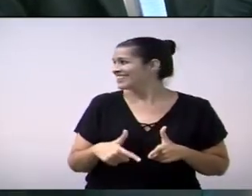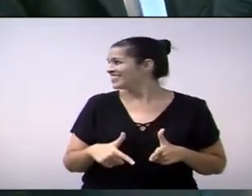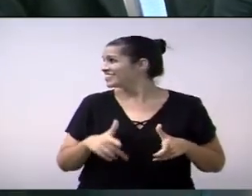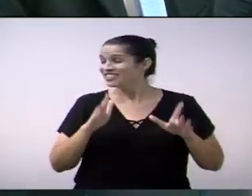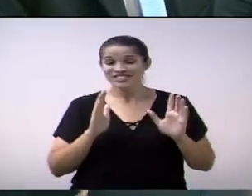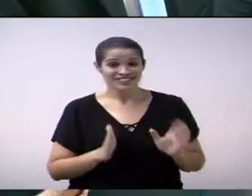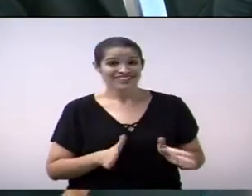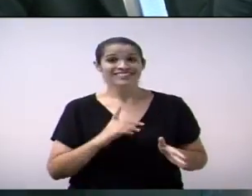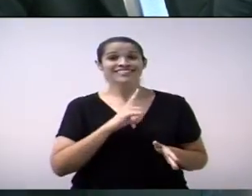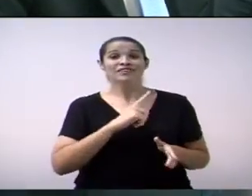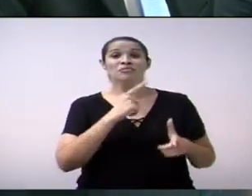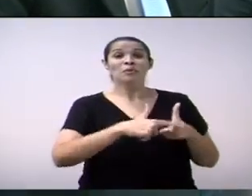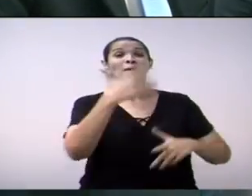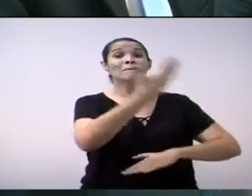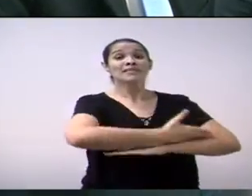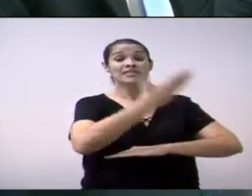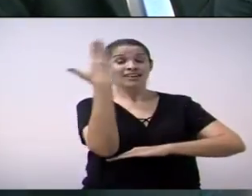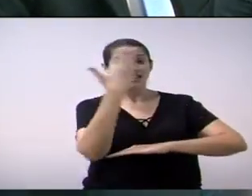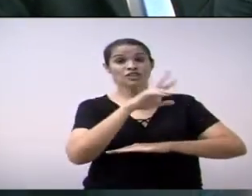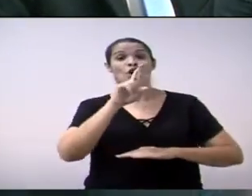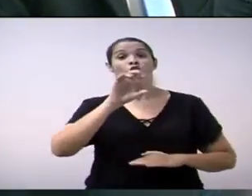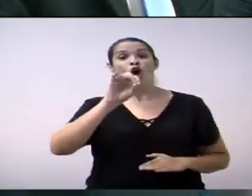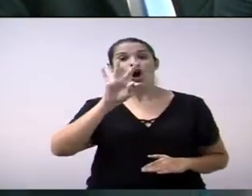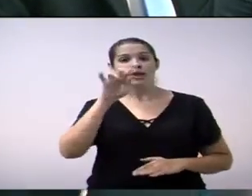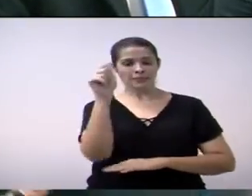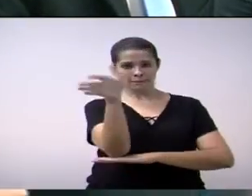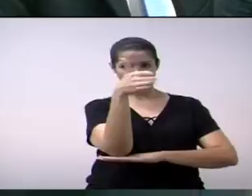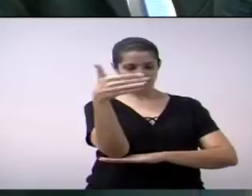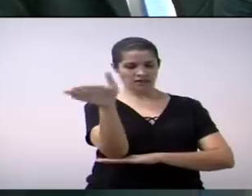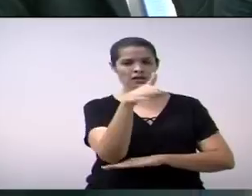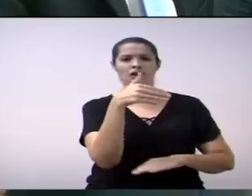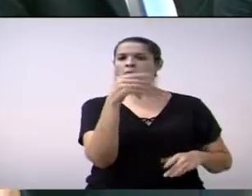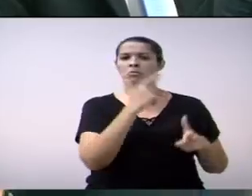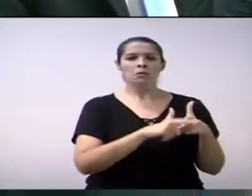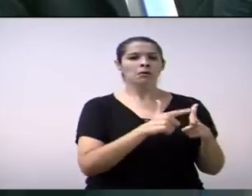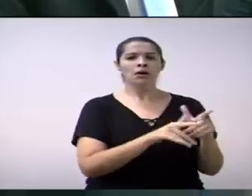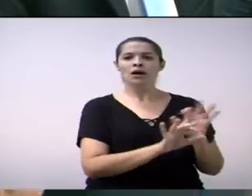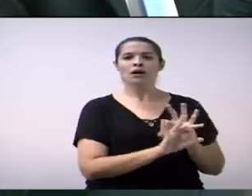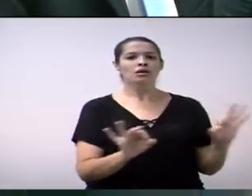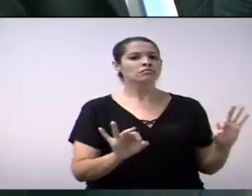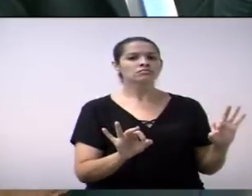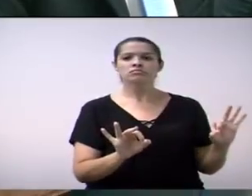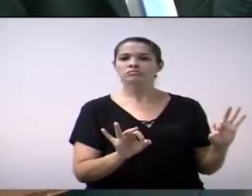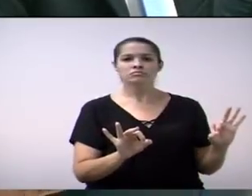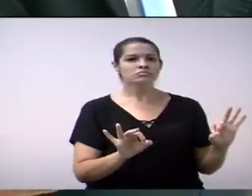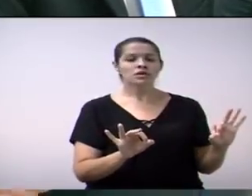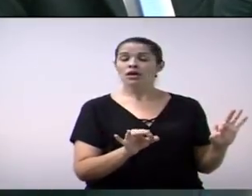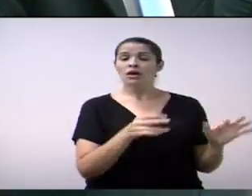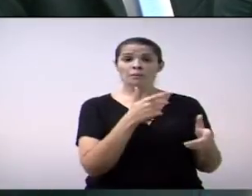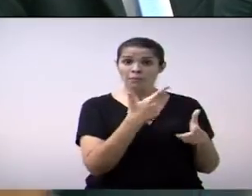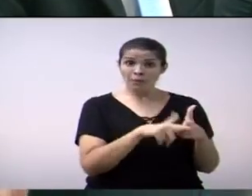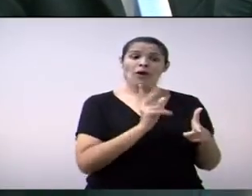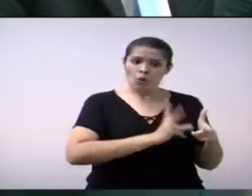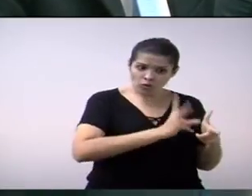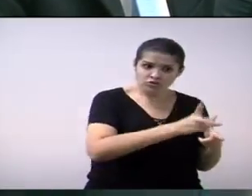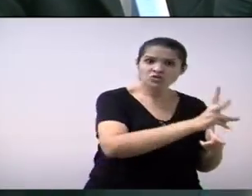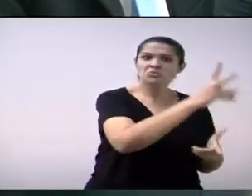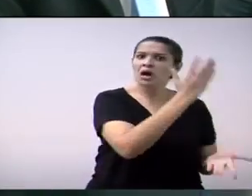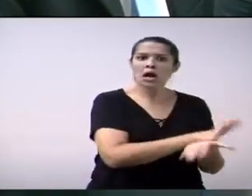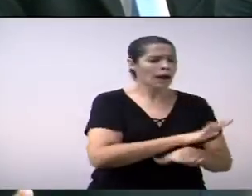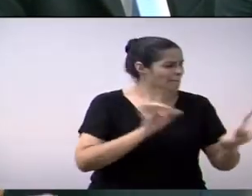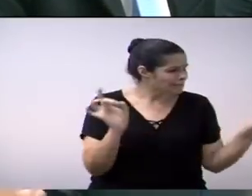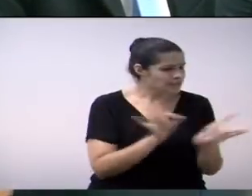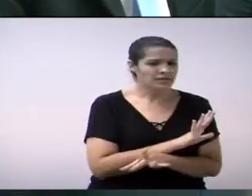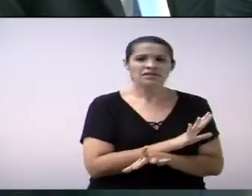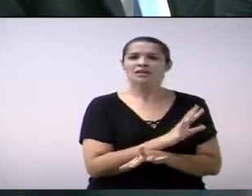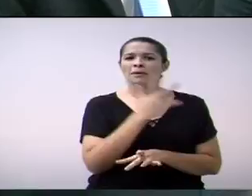das Bandeiras. Então, fica um pedido aqui, esse problema não cessa. Eles continuam fazendo o recapeamento do recapeamento, pintando o que não é necessário